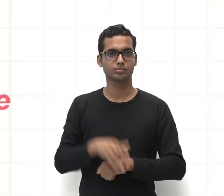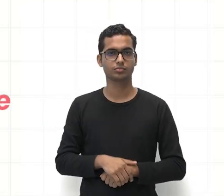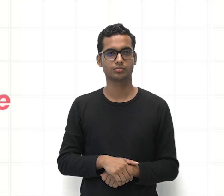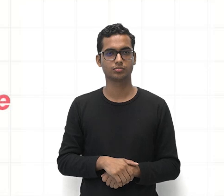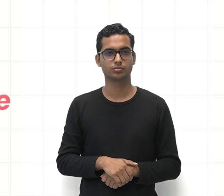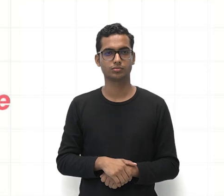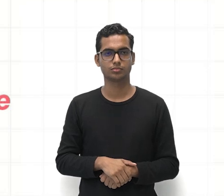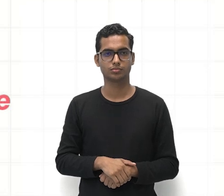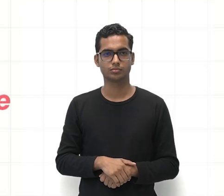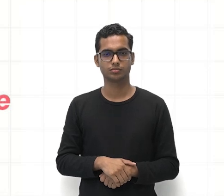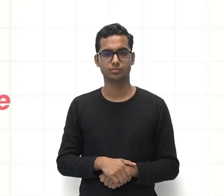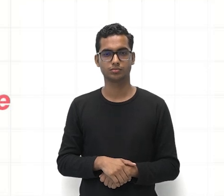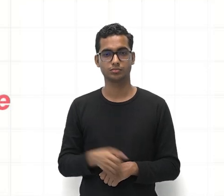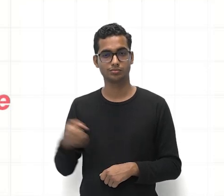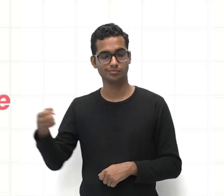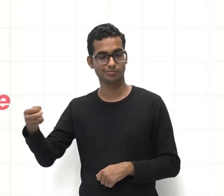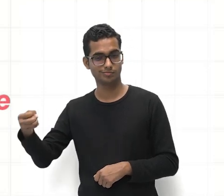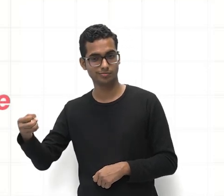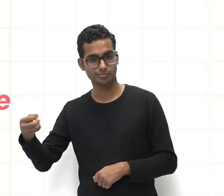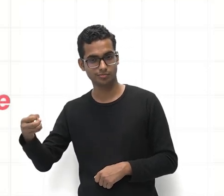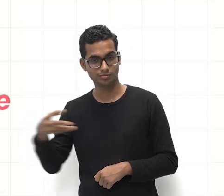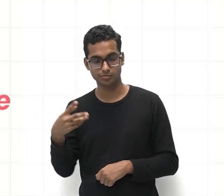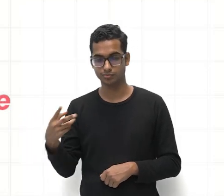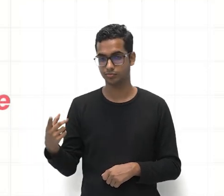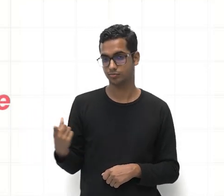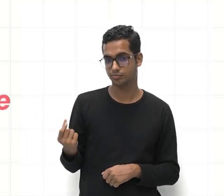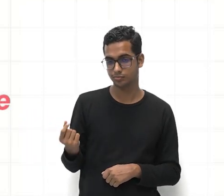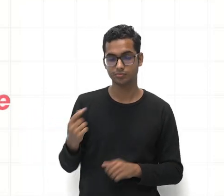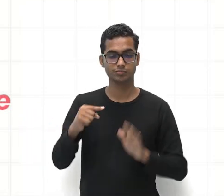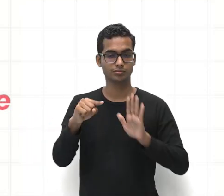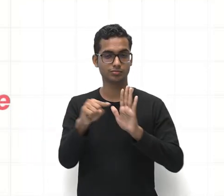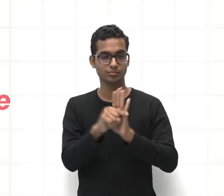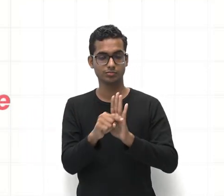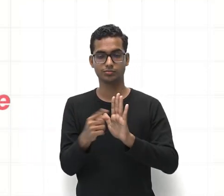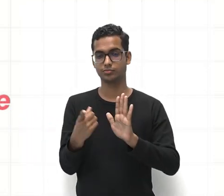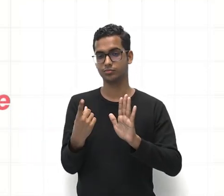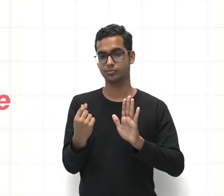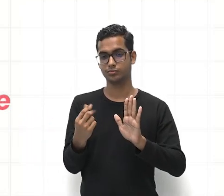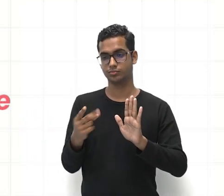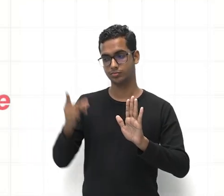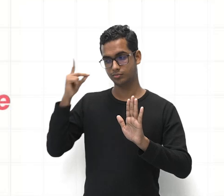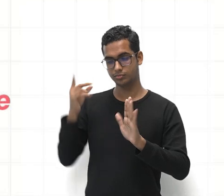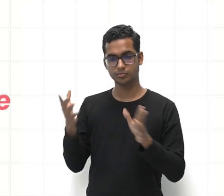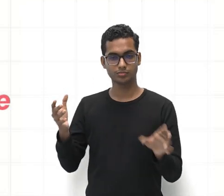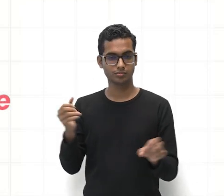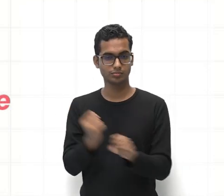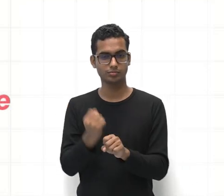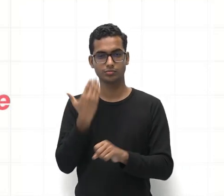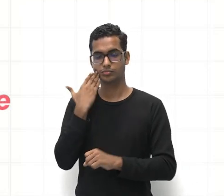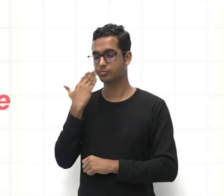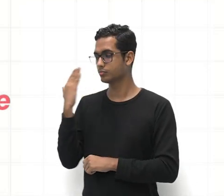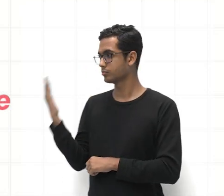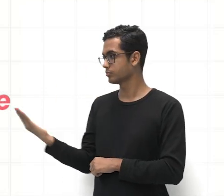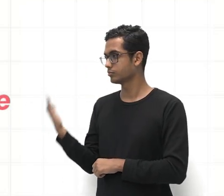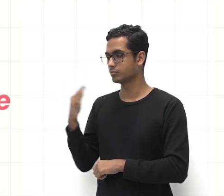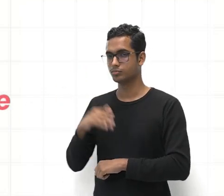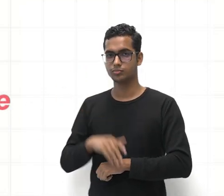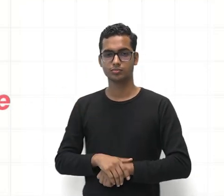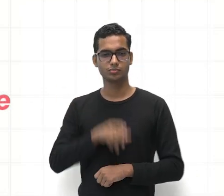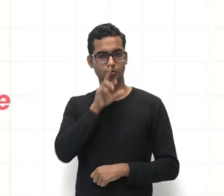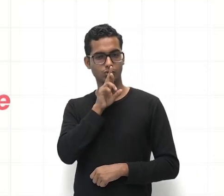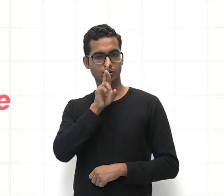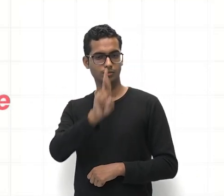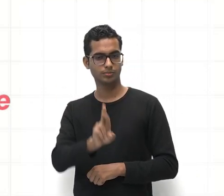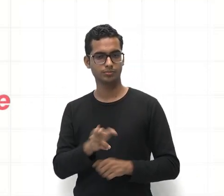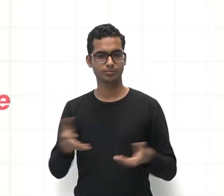termos, né? O novo preço menos o preço antigo. Então é 38,90 menos